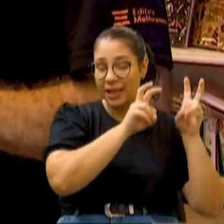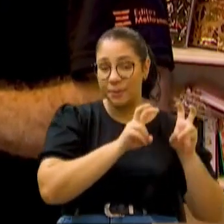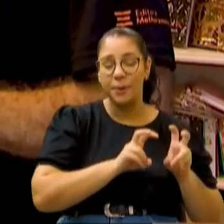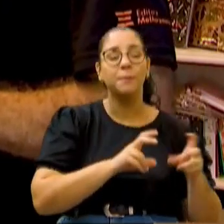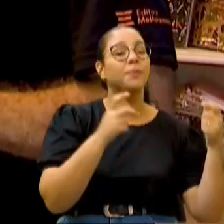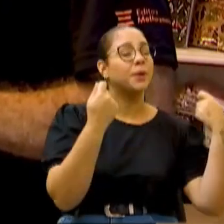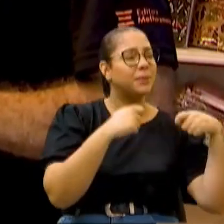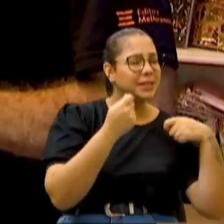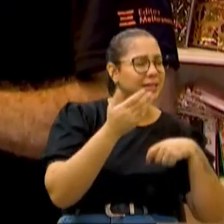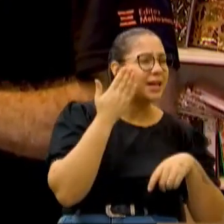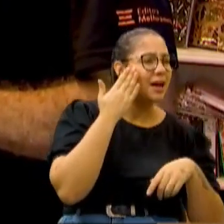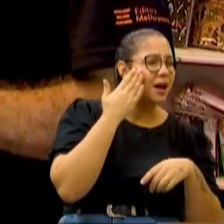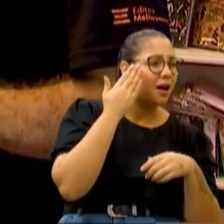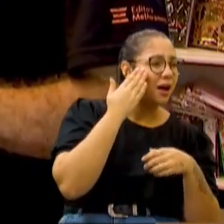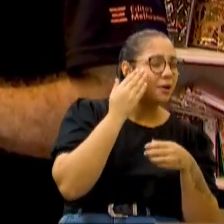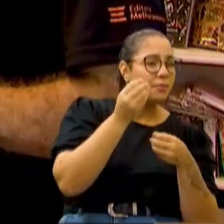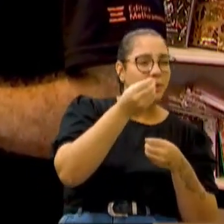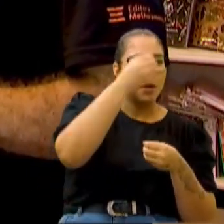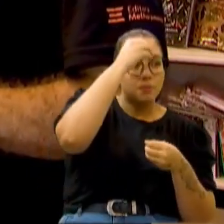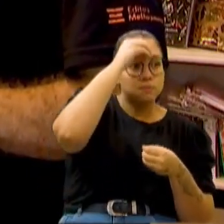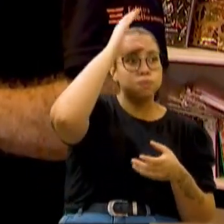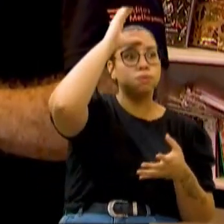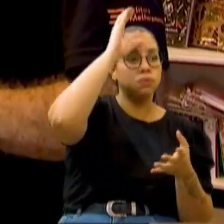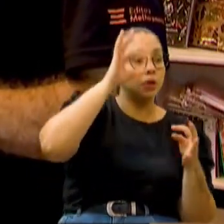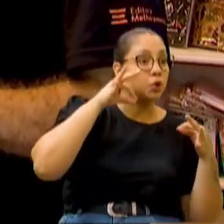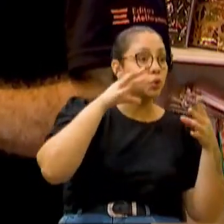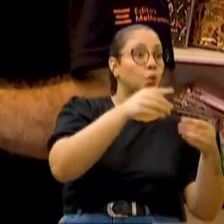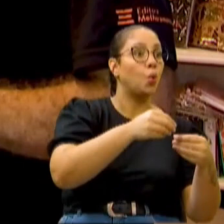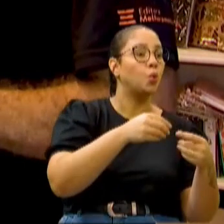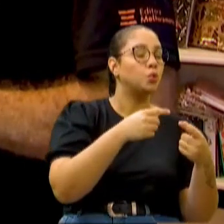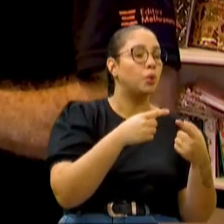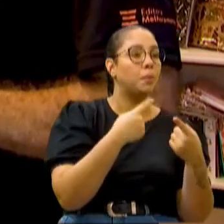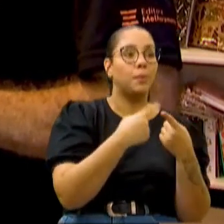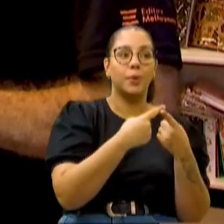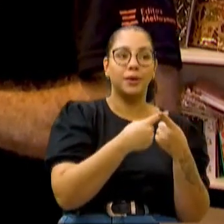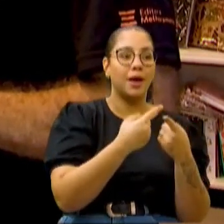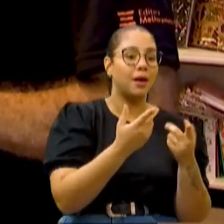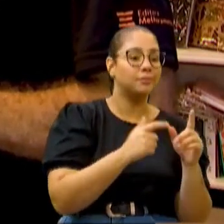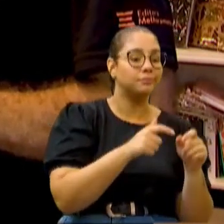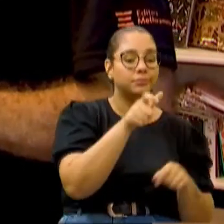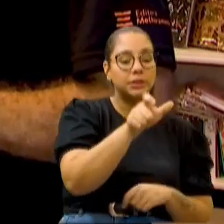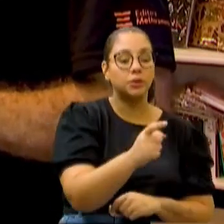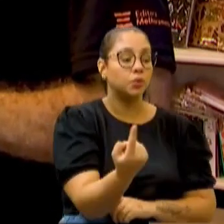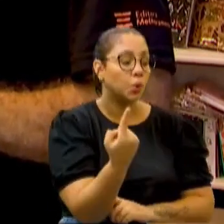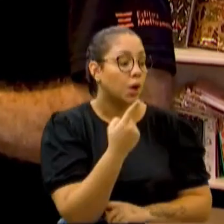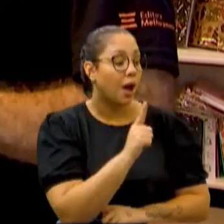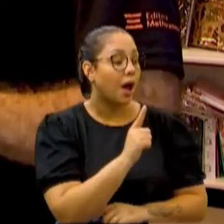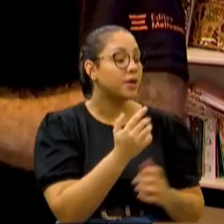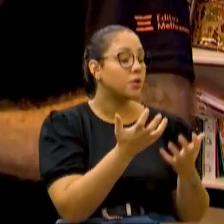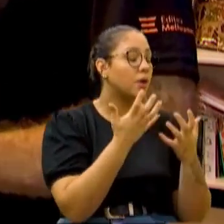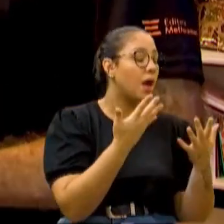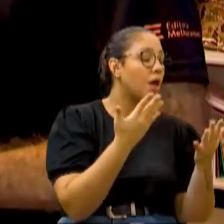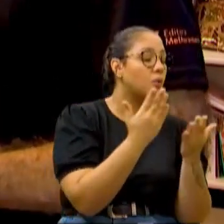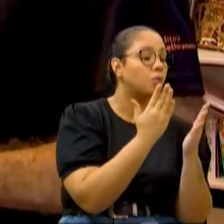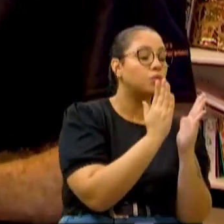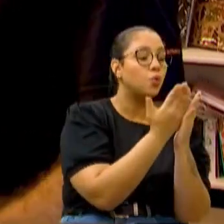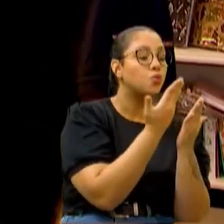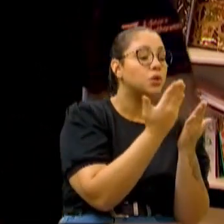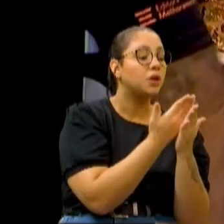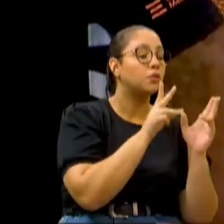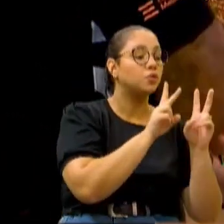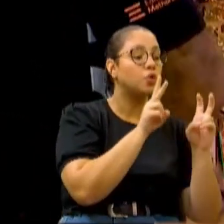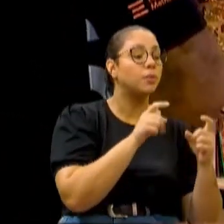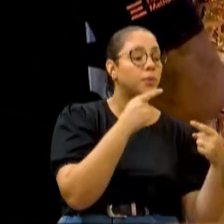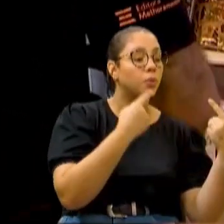coisas. Então você precisa estar a par de tudo, assim, porque o cara chega, por exemplo, eu quero um livro sobre